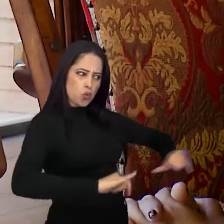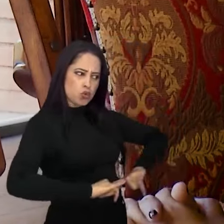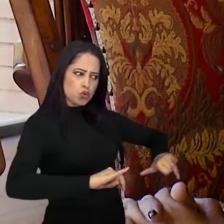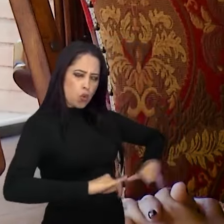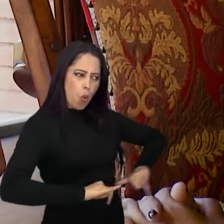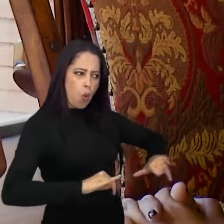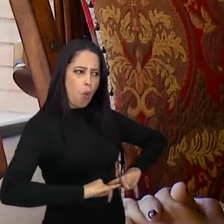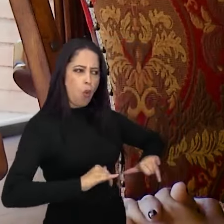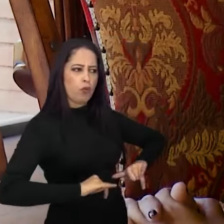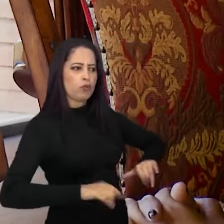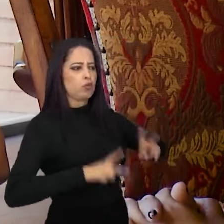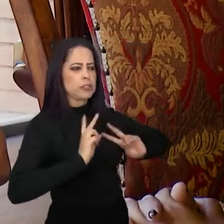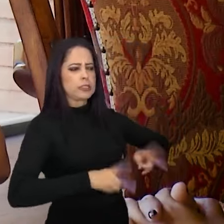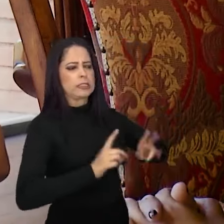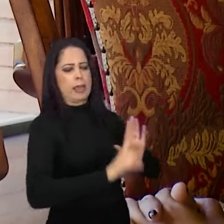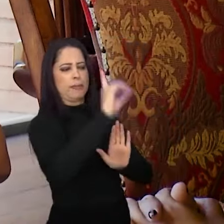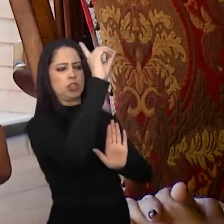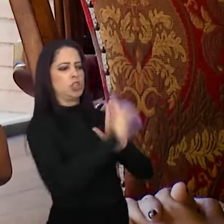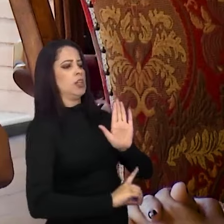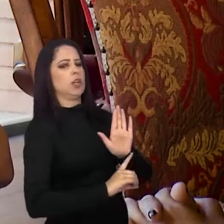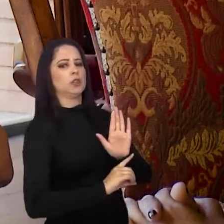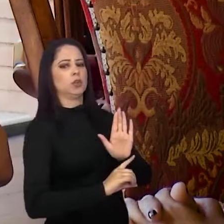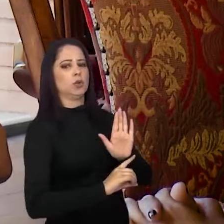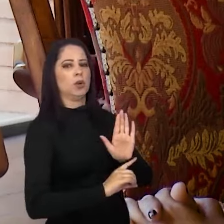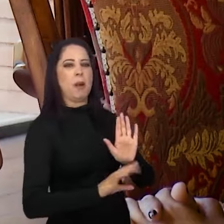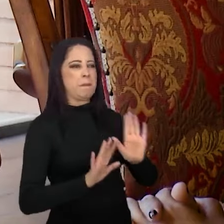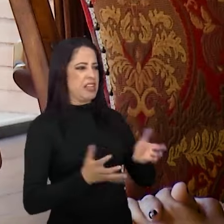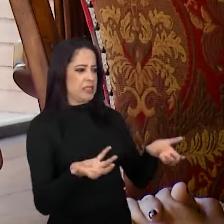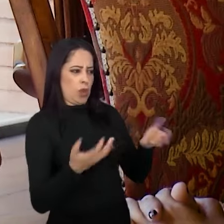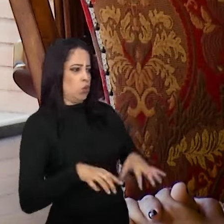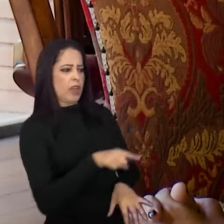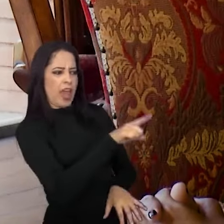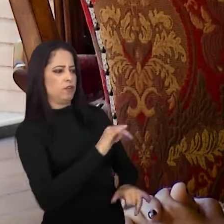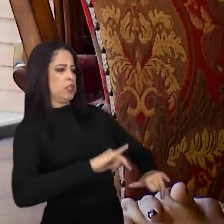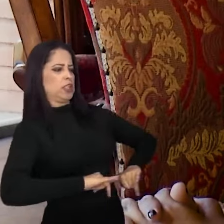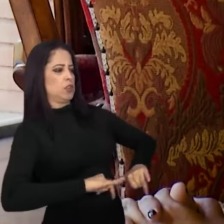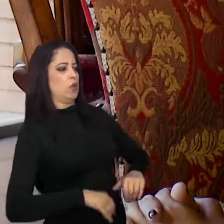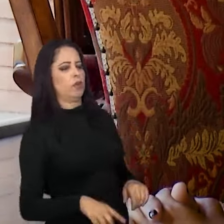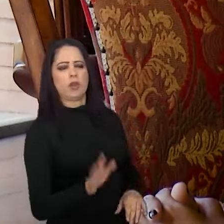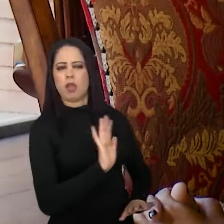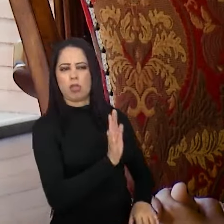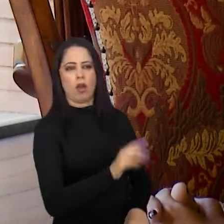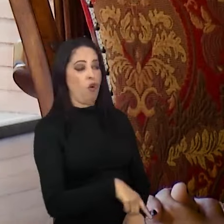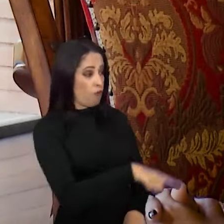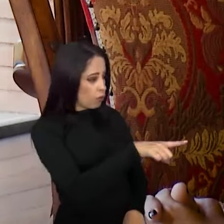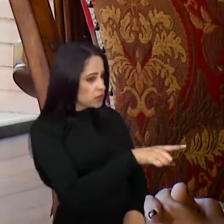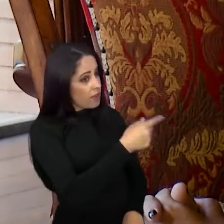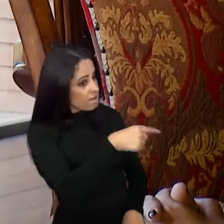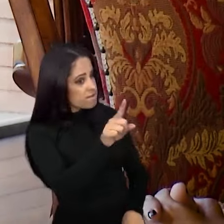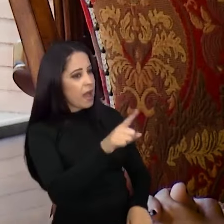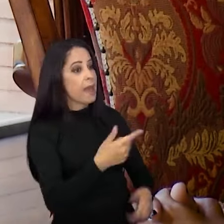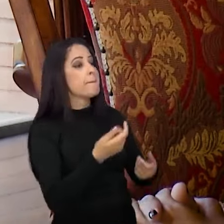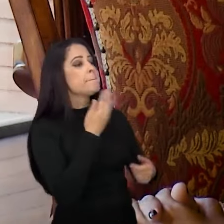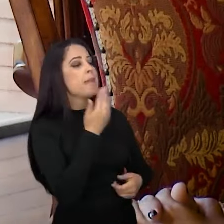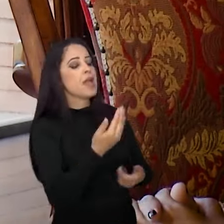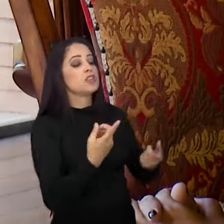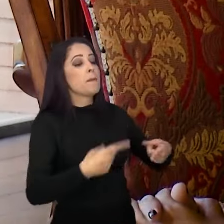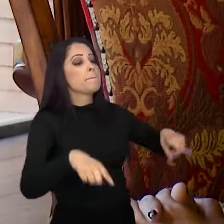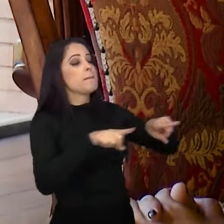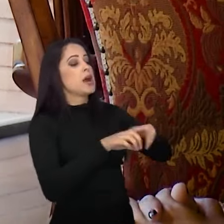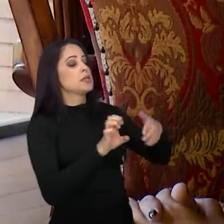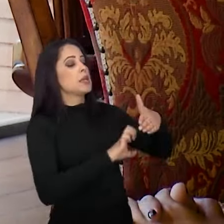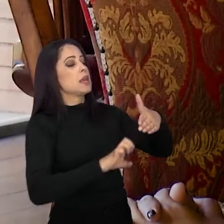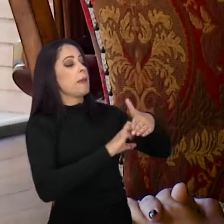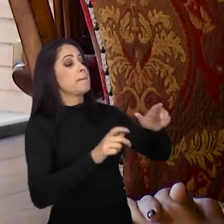brigadeiro, diretor disso aqui, todo ano eles cortam minhas verbas. Eu não quero que você sofra a mesma coisa. Faz no setor privado ou no